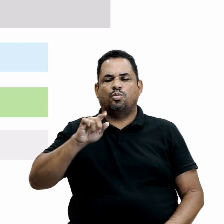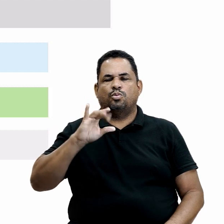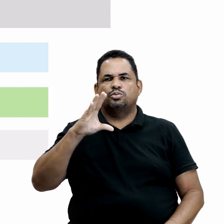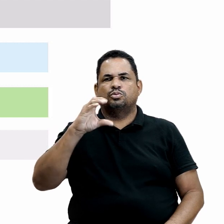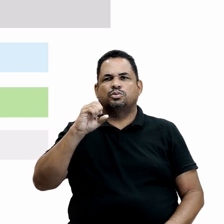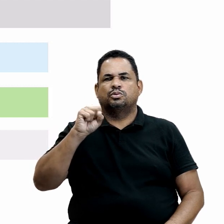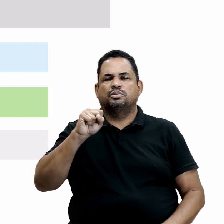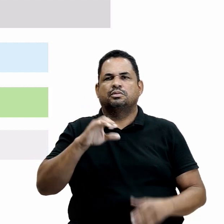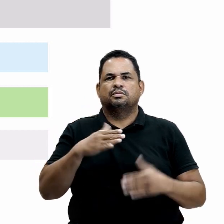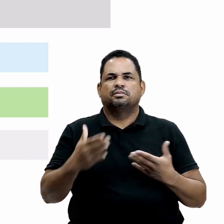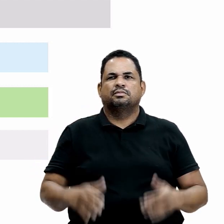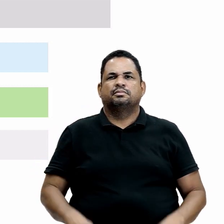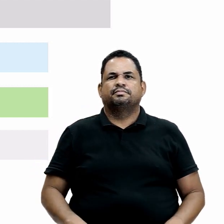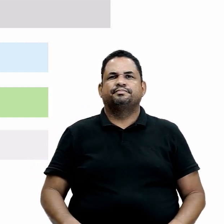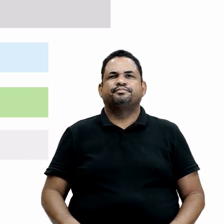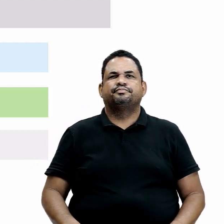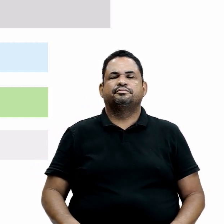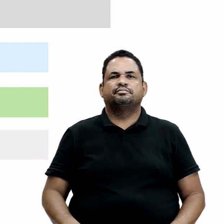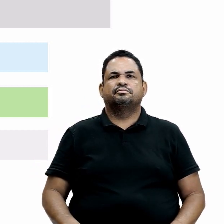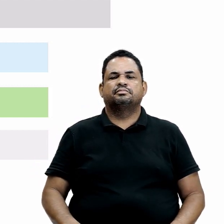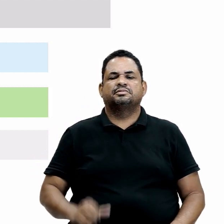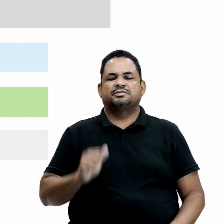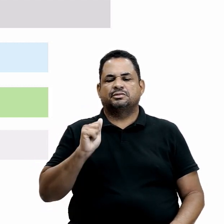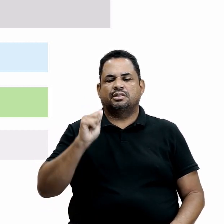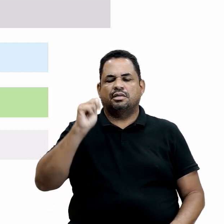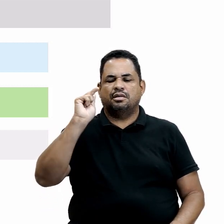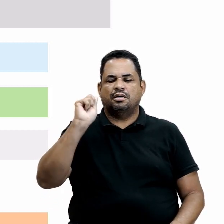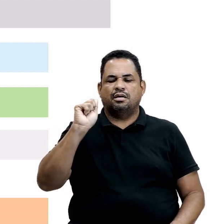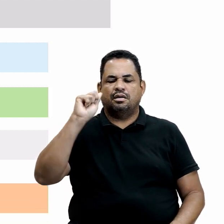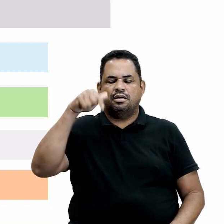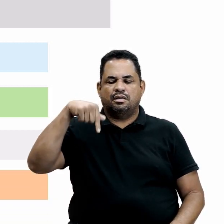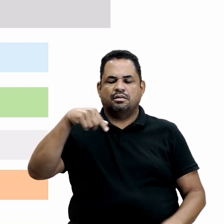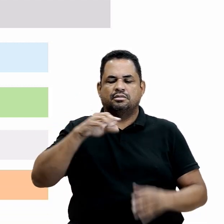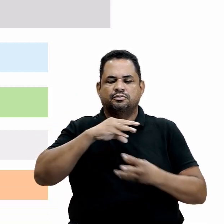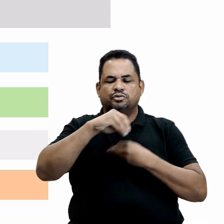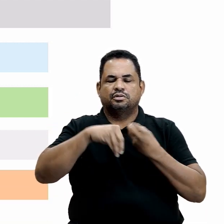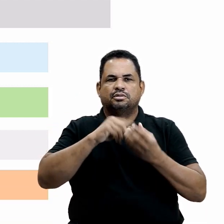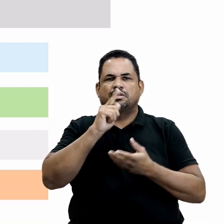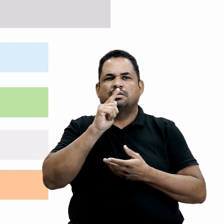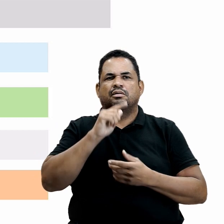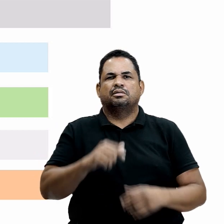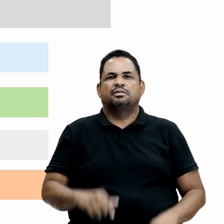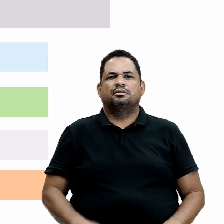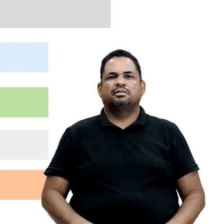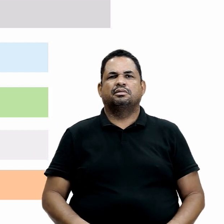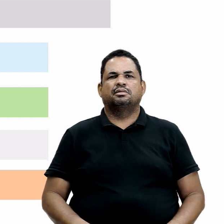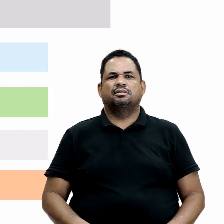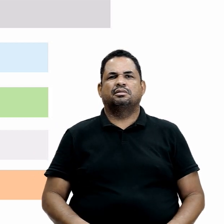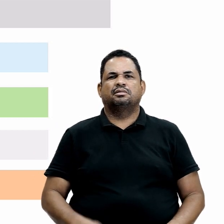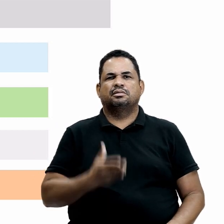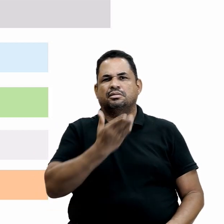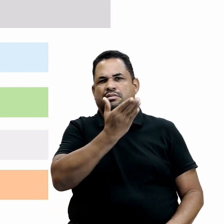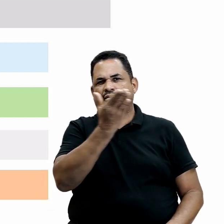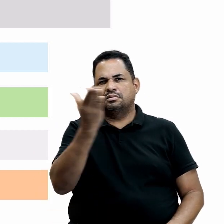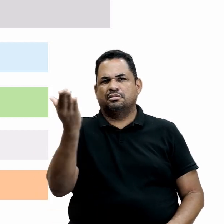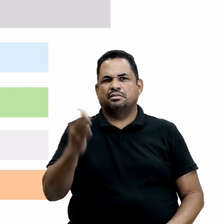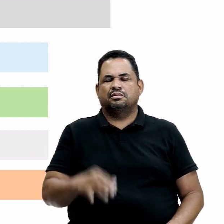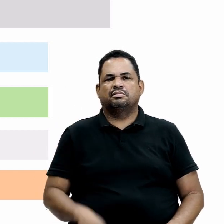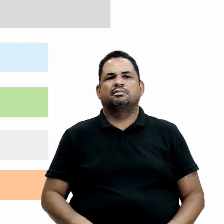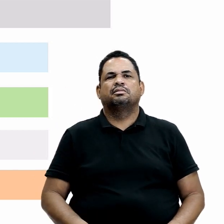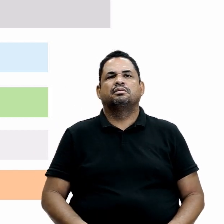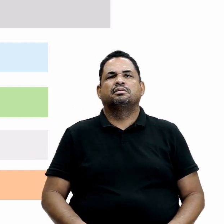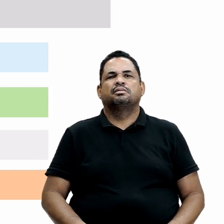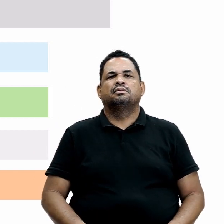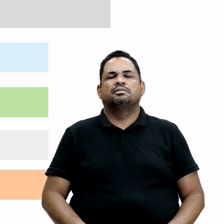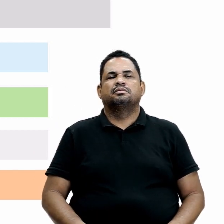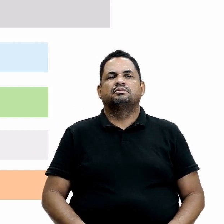no estado líquido, mas se tiver aquoso, ela está dissolvida na água. Beleza? É exatamente isso que eu estou